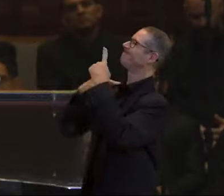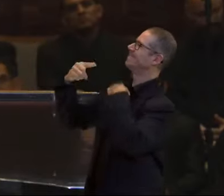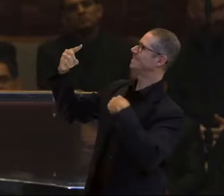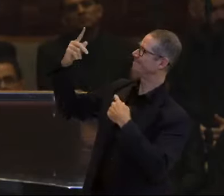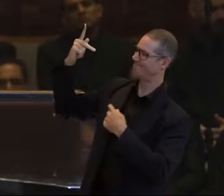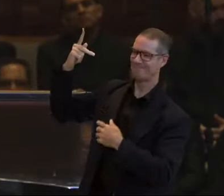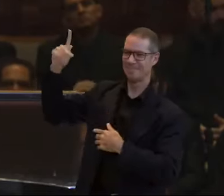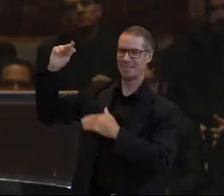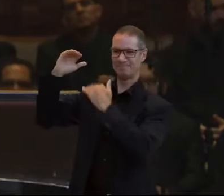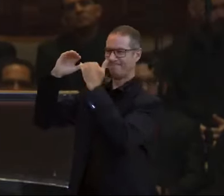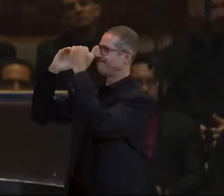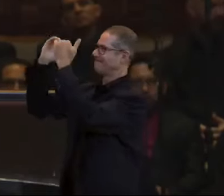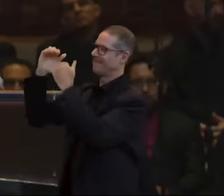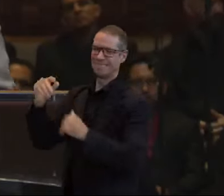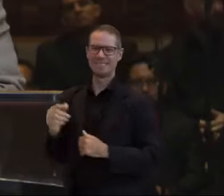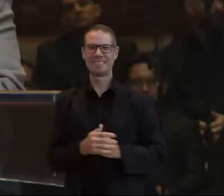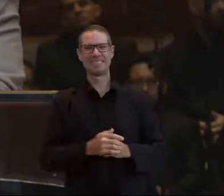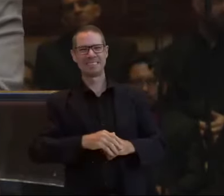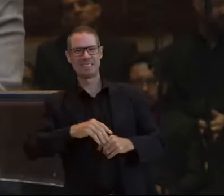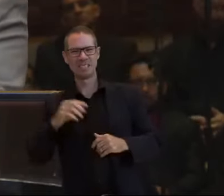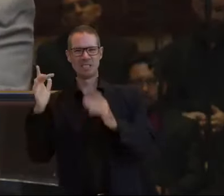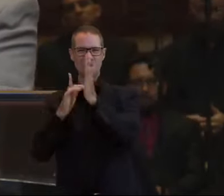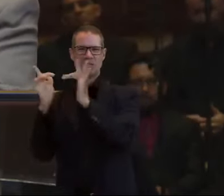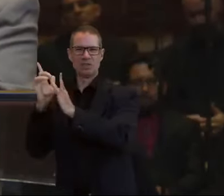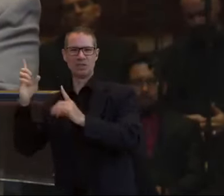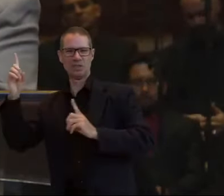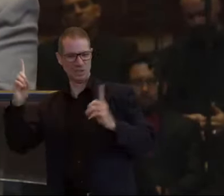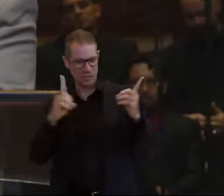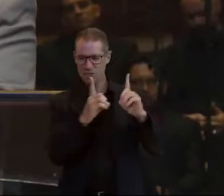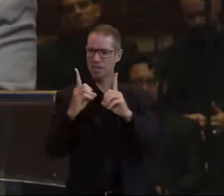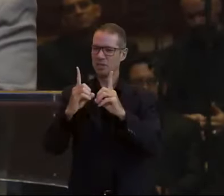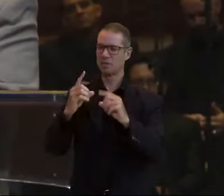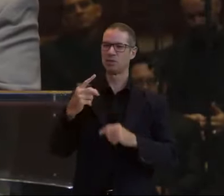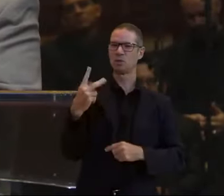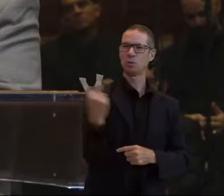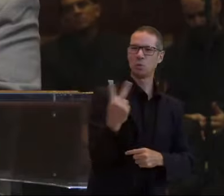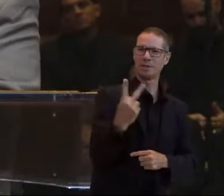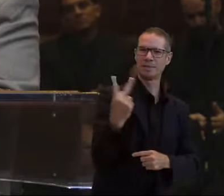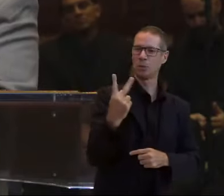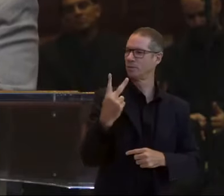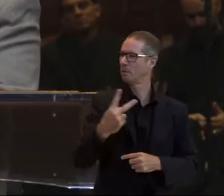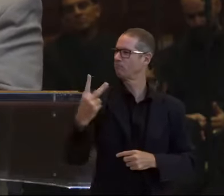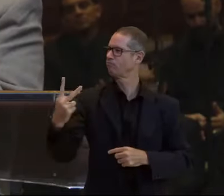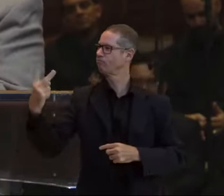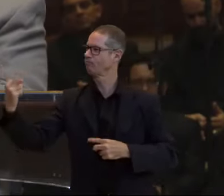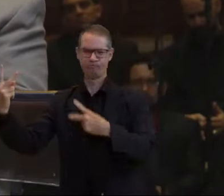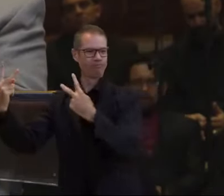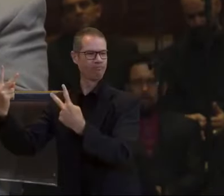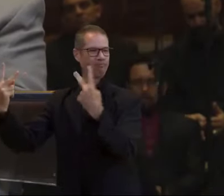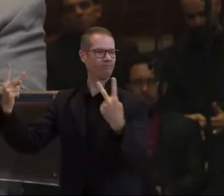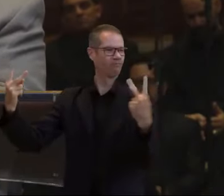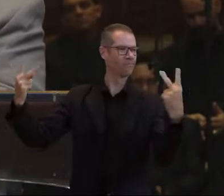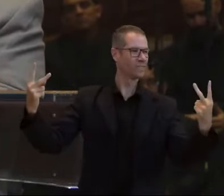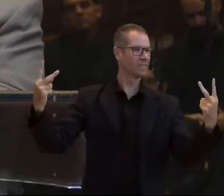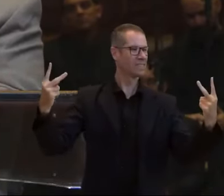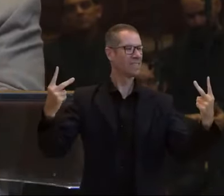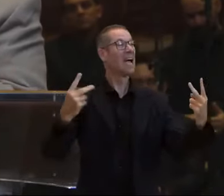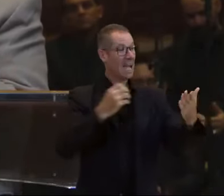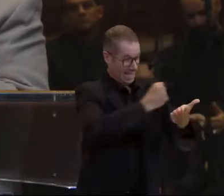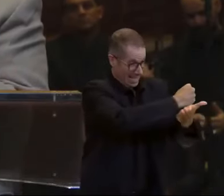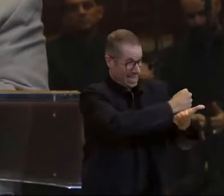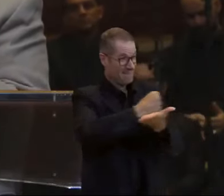aí um dia chega Jesus e diz para os seus discípulos: vocês vão sair de dois em dois e podem levar uns